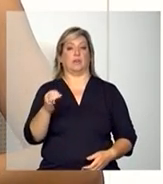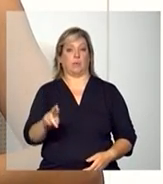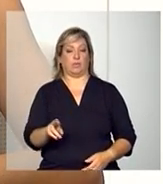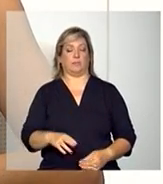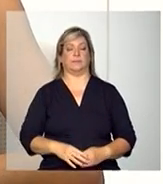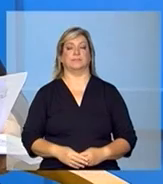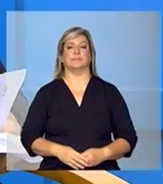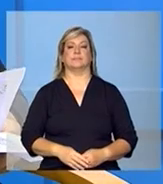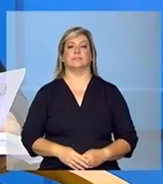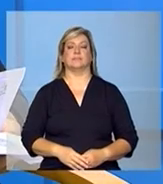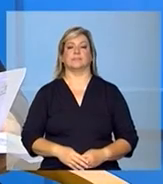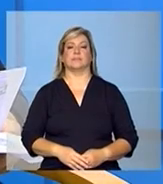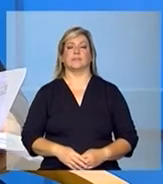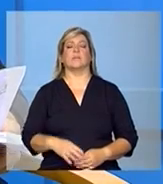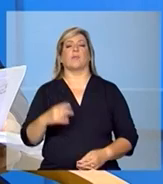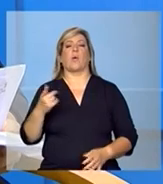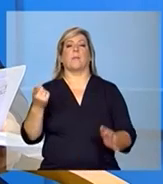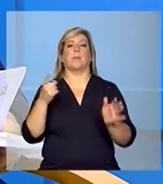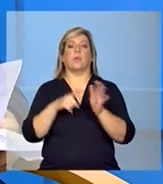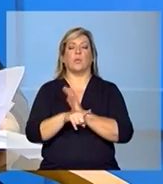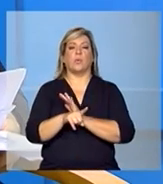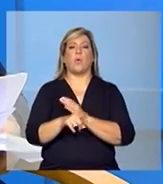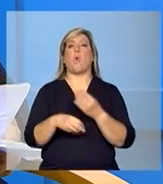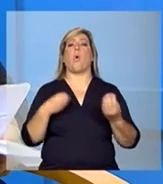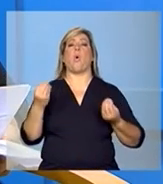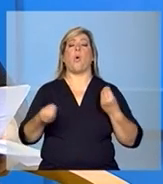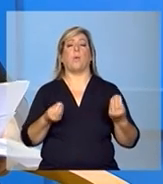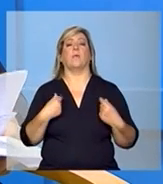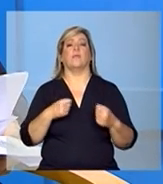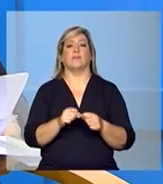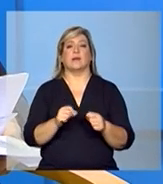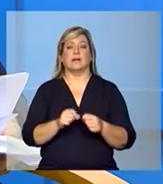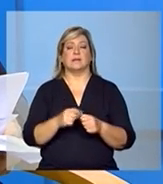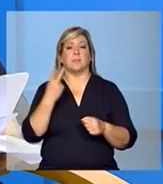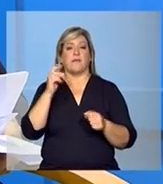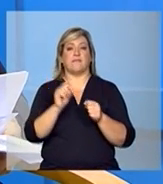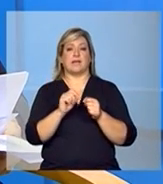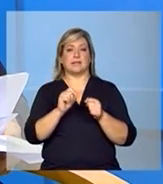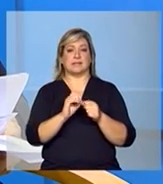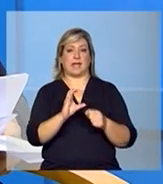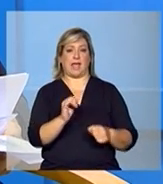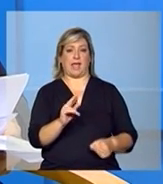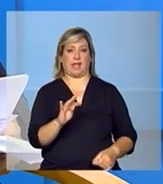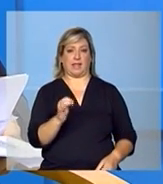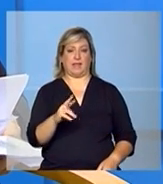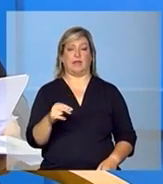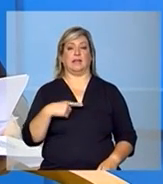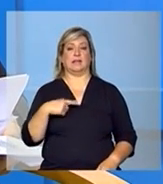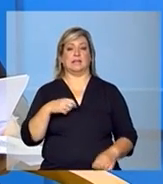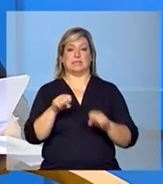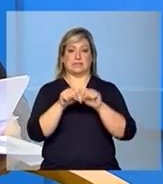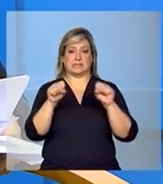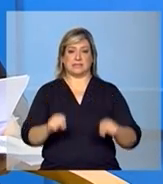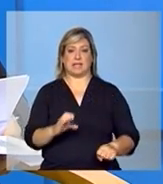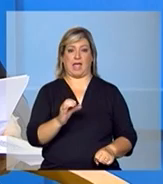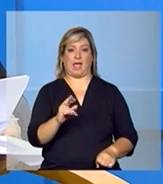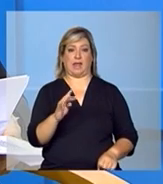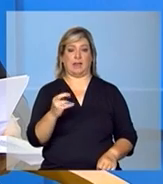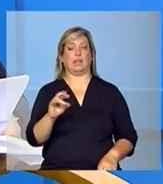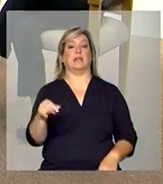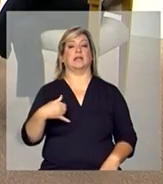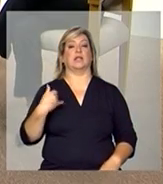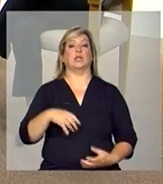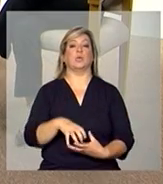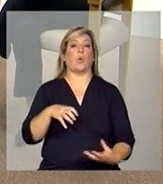eh uma próxima pergunta como faço para gerar uma carteira no sistema de Carteira do Idoso